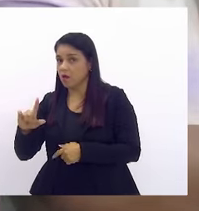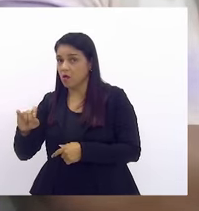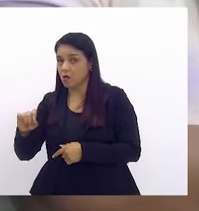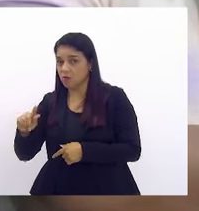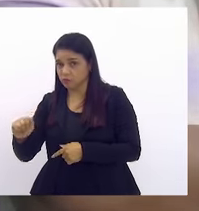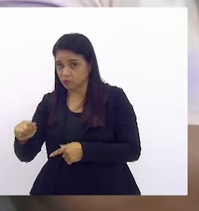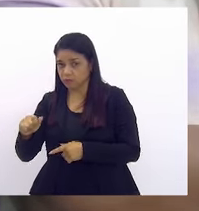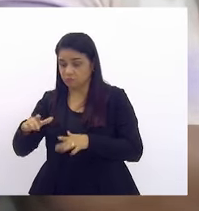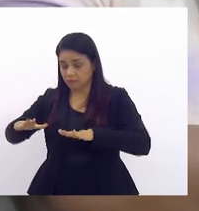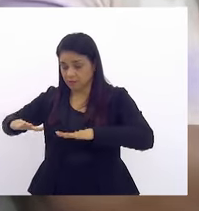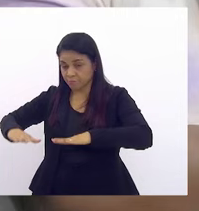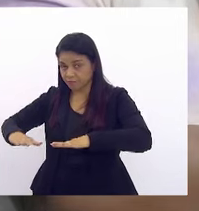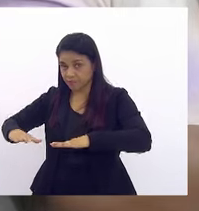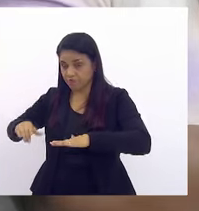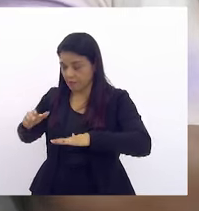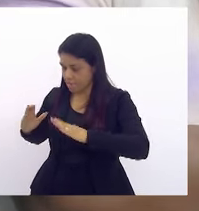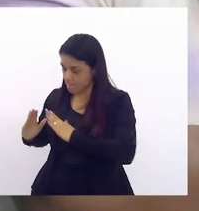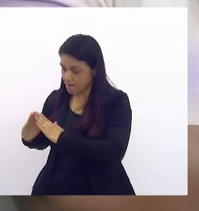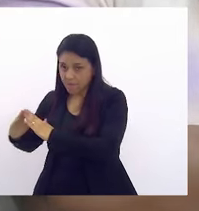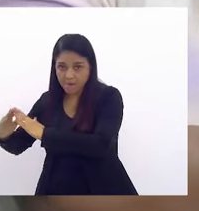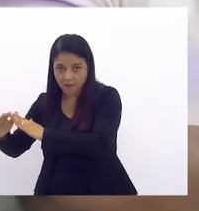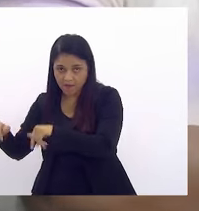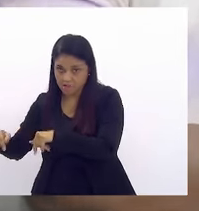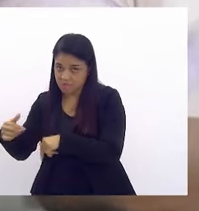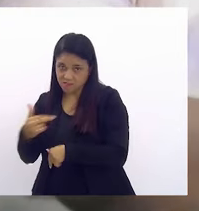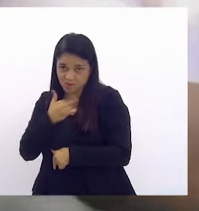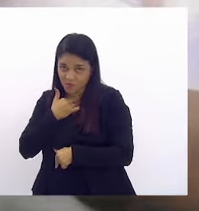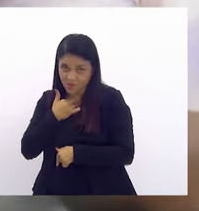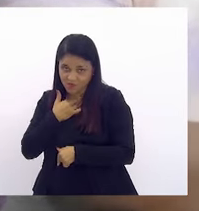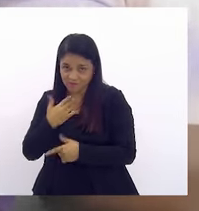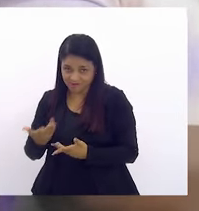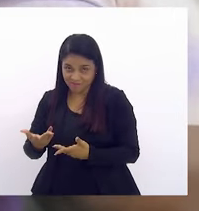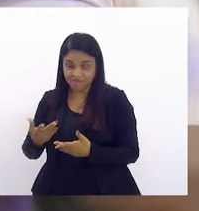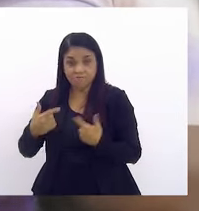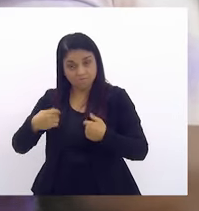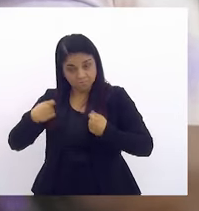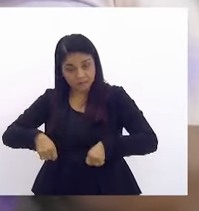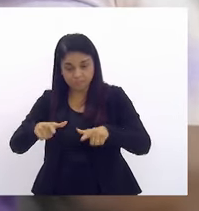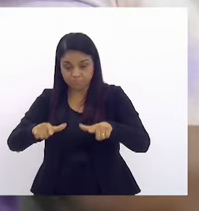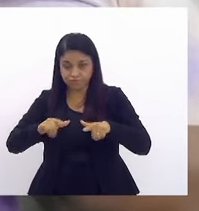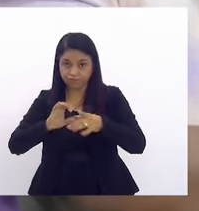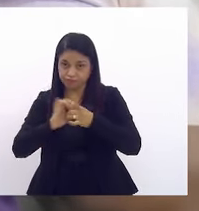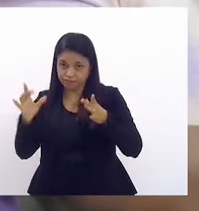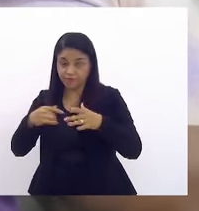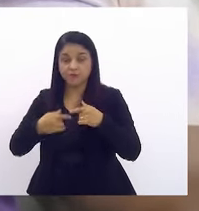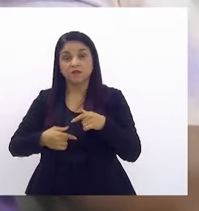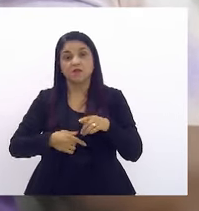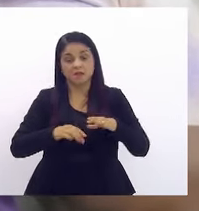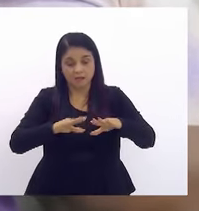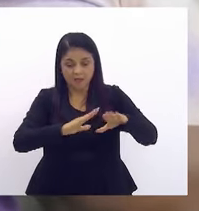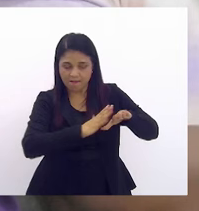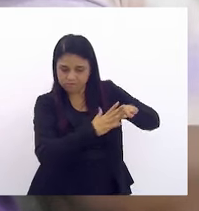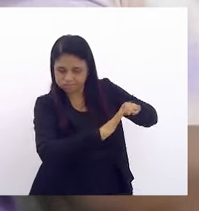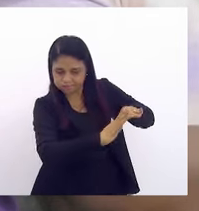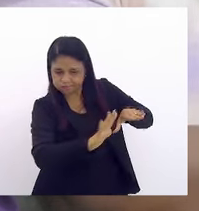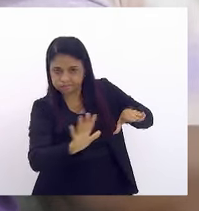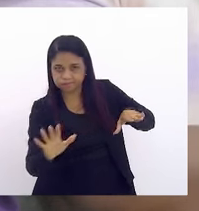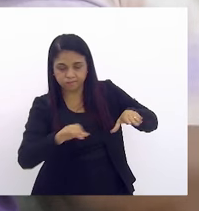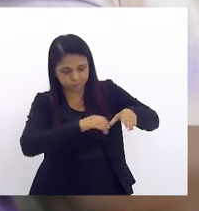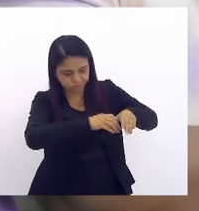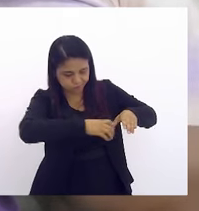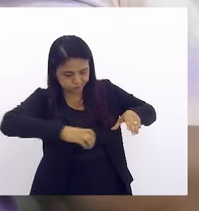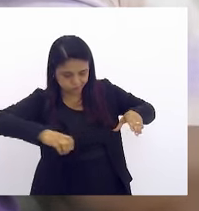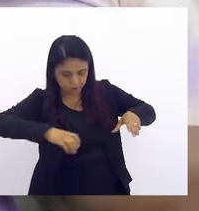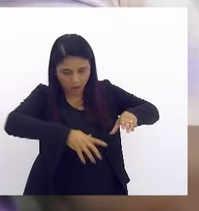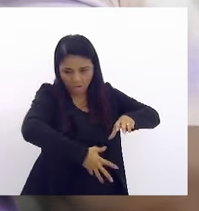muito importante o INEA, foi a questão, né, de não deixar fazer rede de drenagem para a areia da praia. Isso foi muito importante.